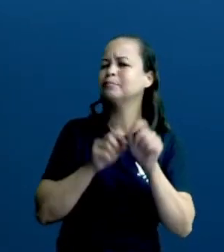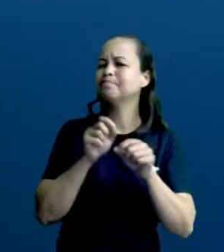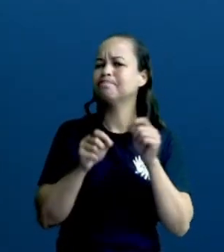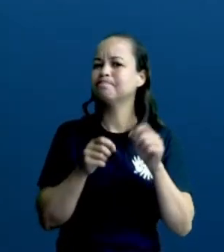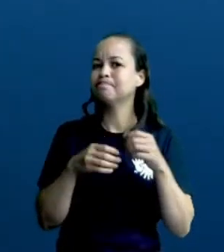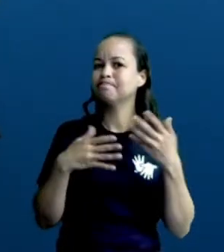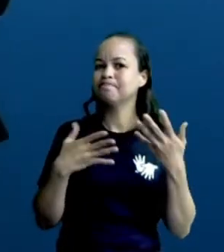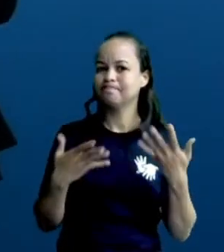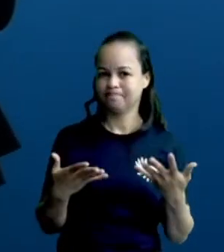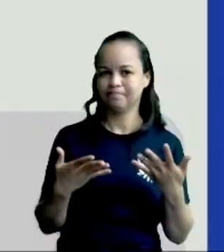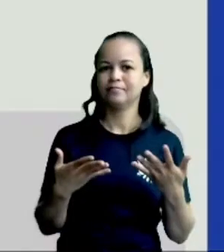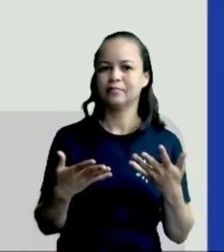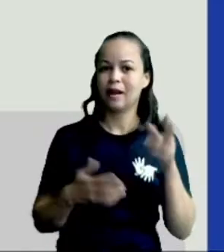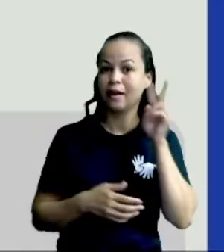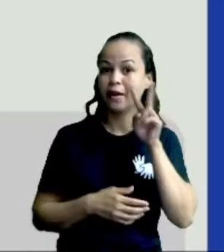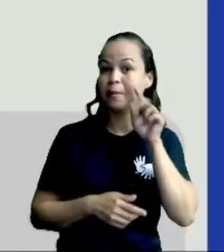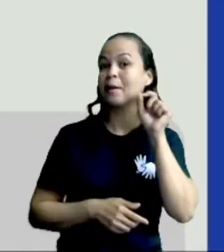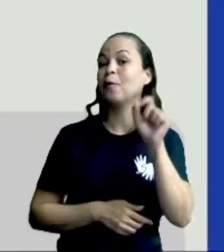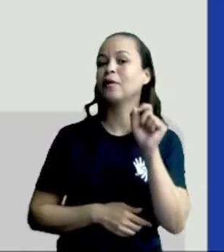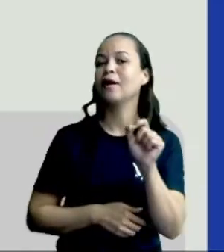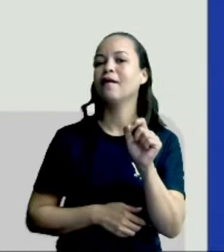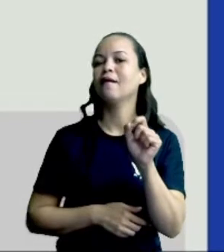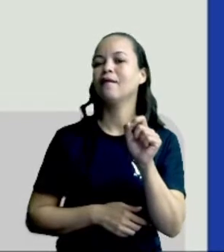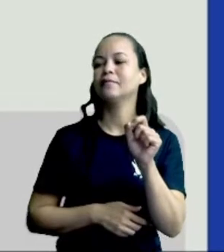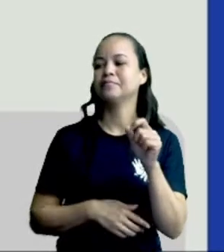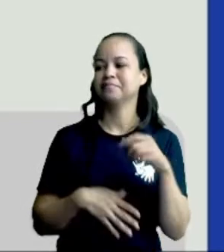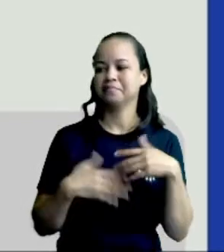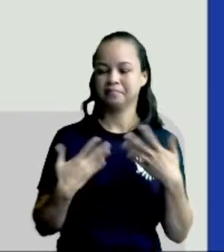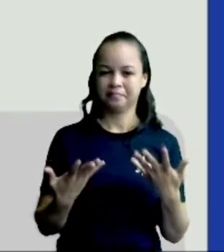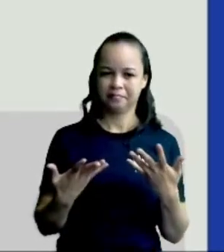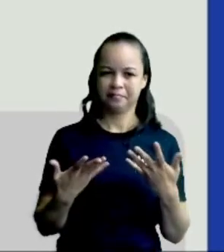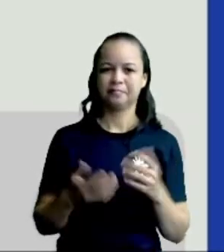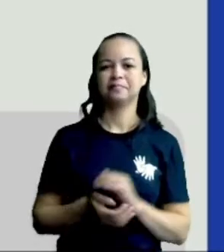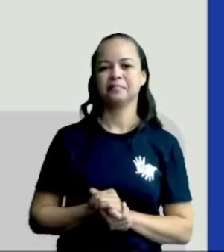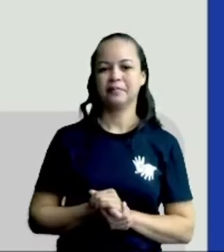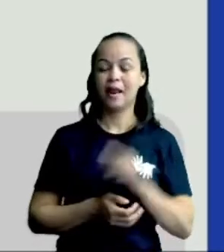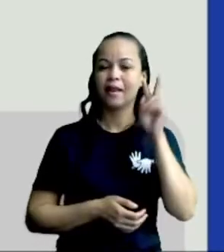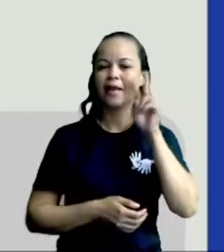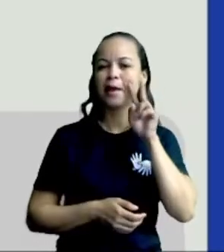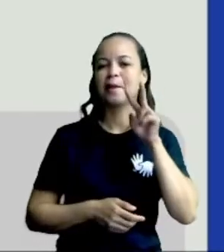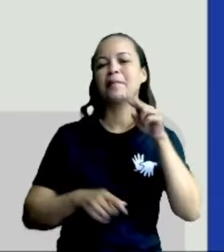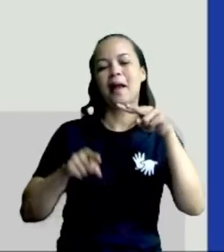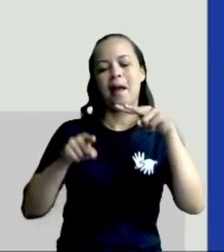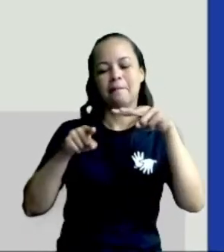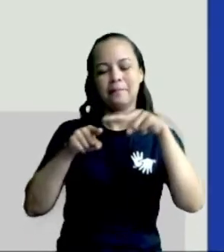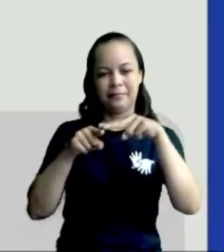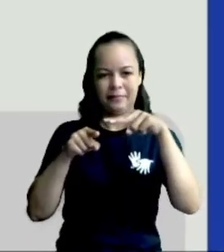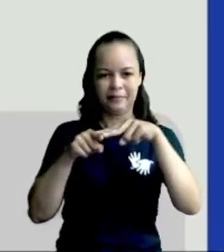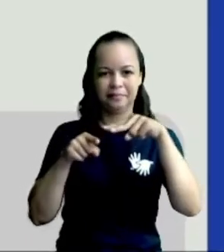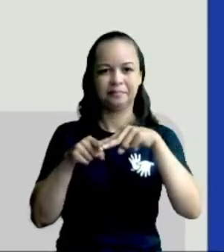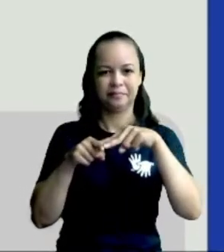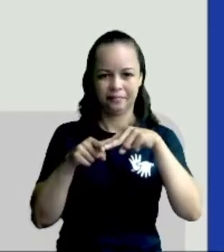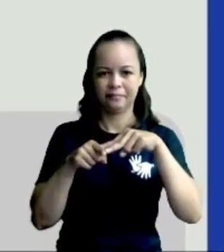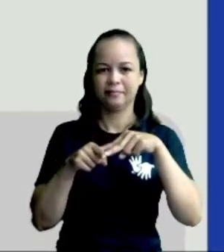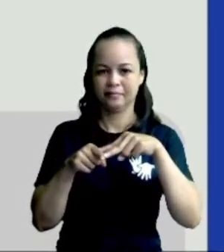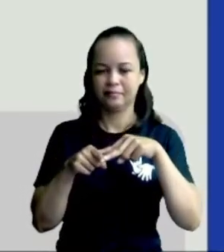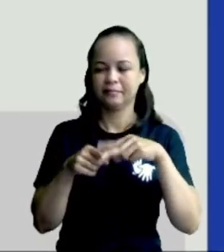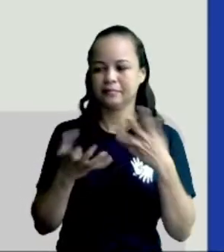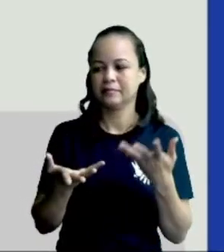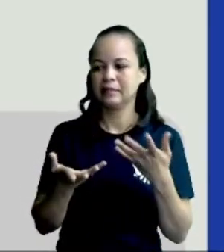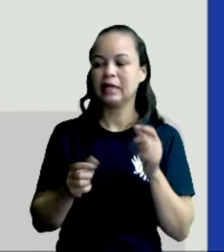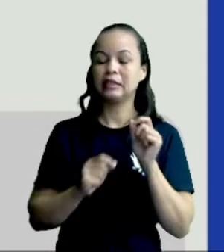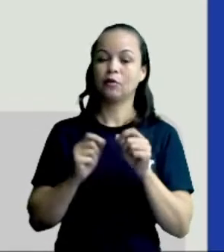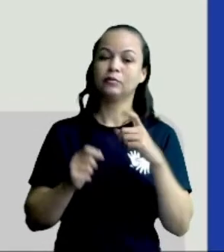fatias. Lembra? Muito bem. Lembra a pizza? Então, nós temos um gráfico